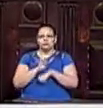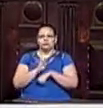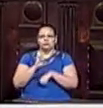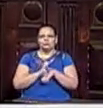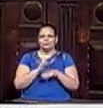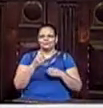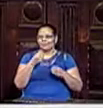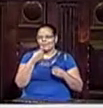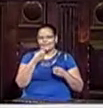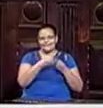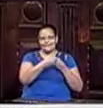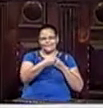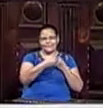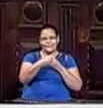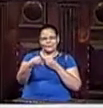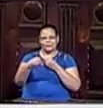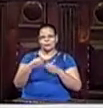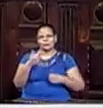limítrofes,